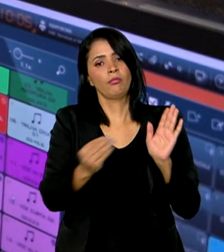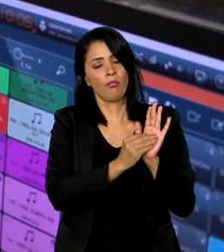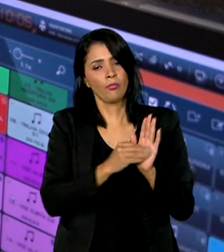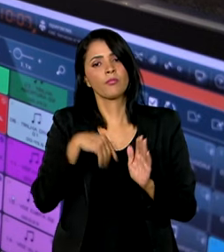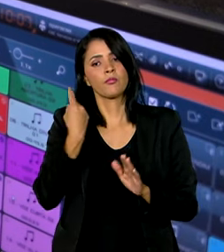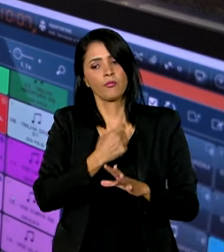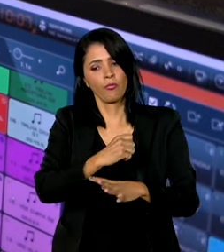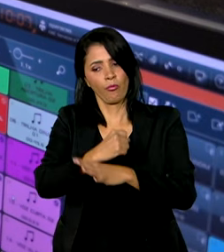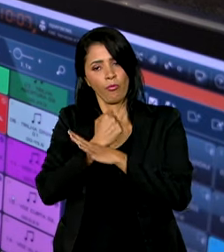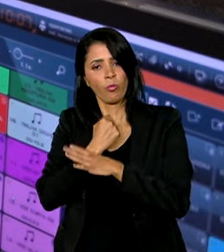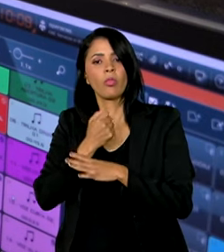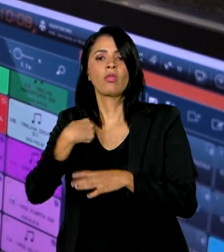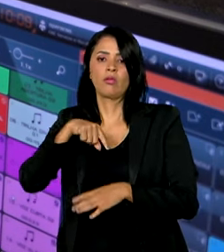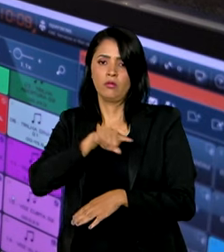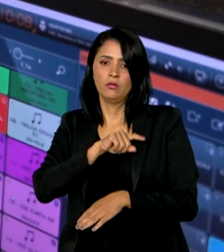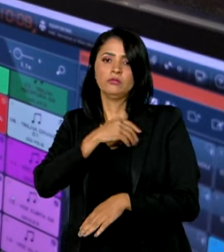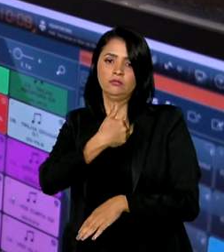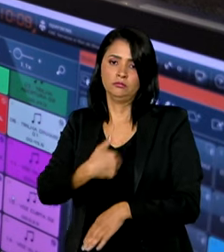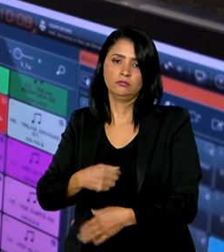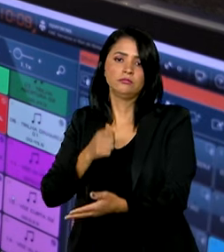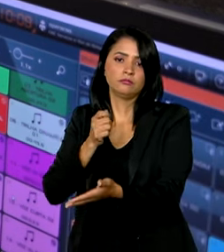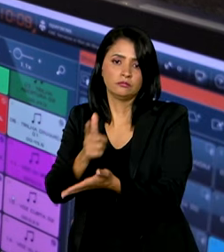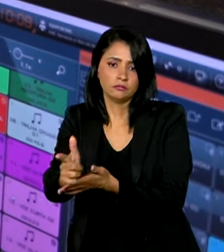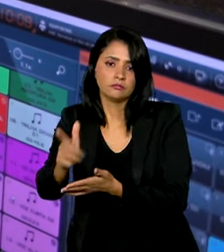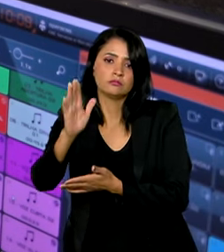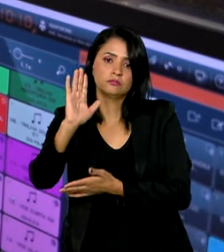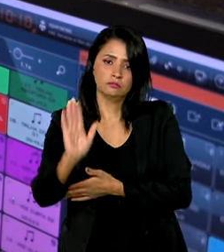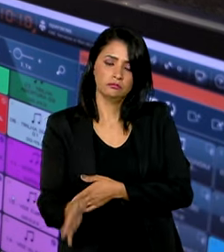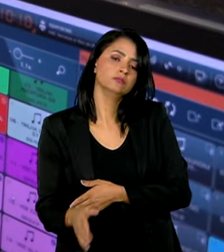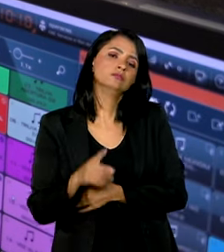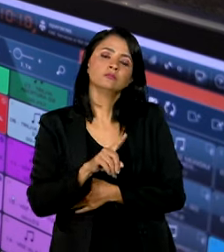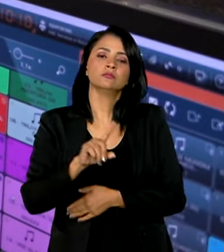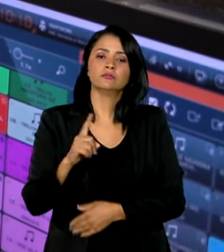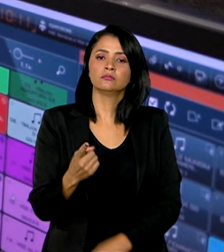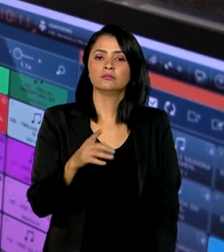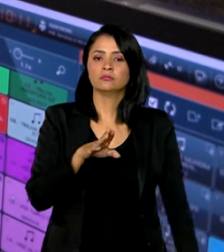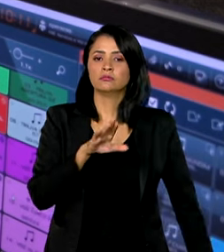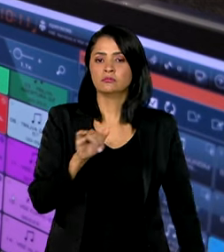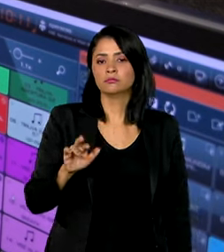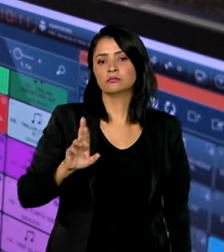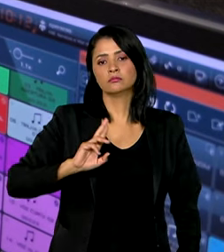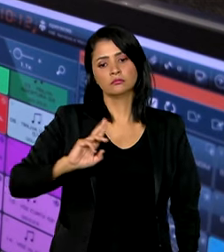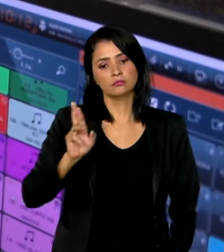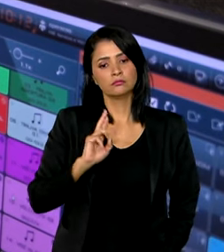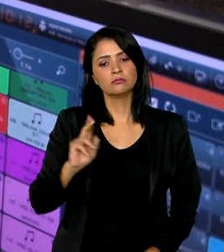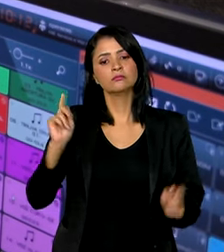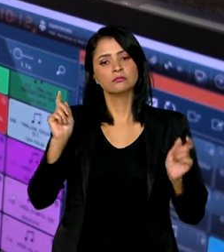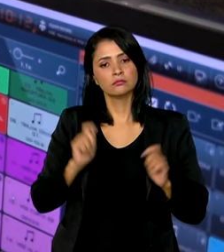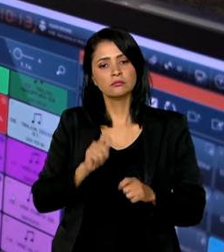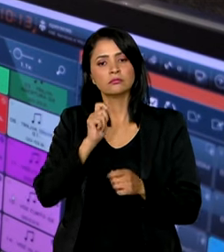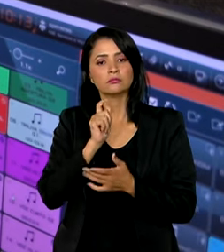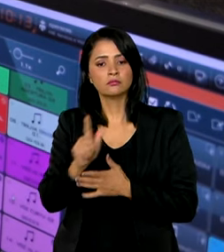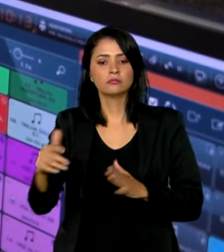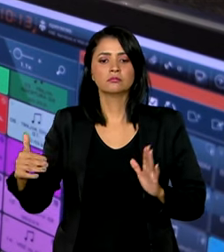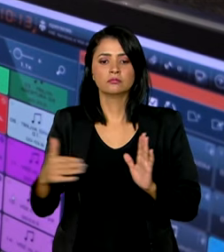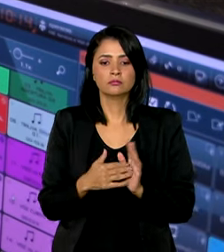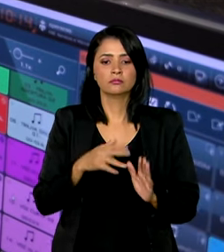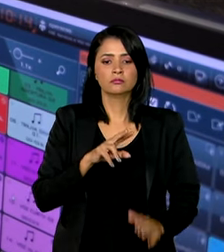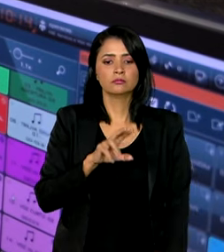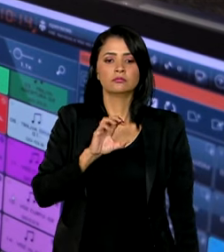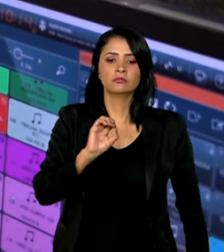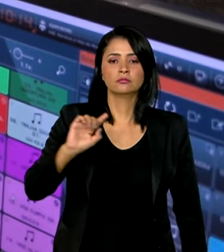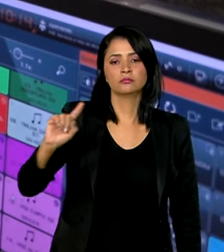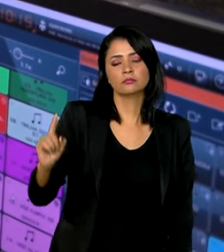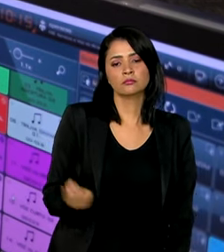vamos garantir que vamos comprar já está disponibilizado para Conab R bilhão deais podemos comprar até 500.000